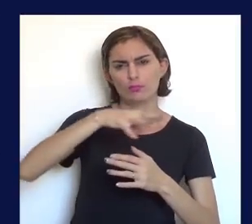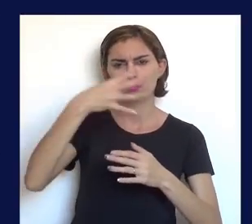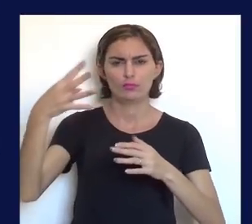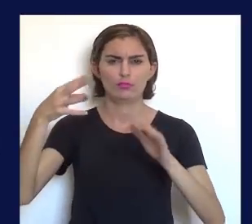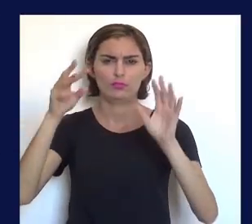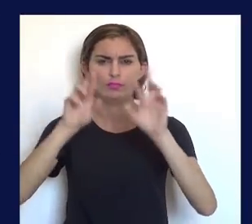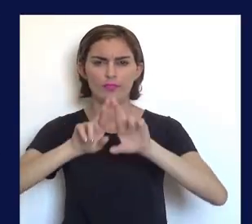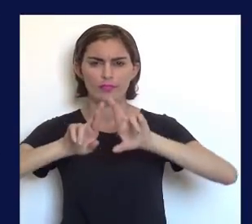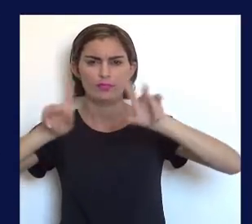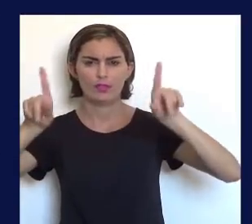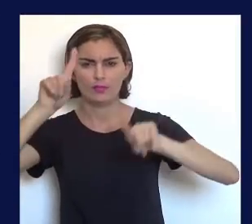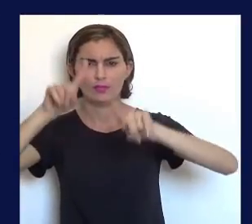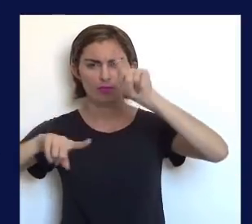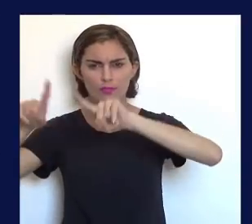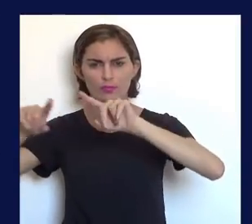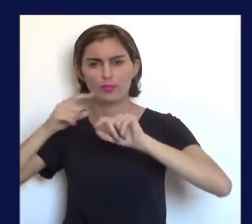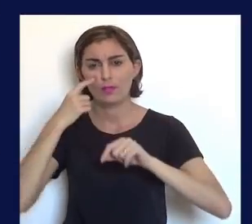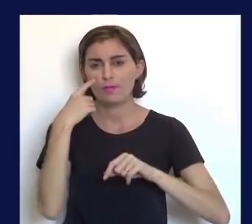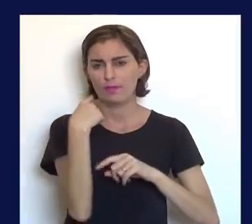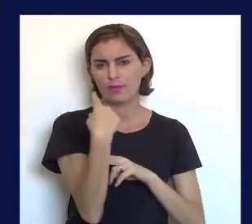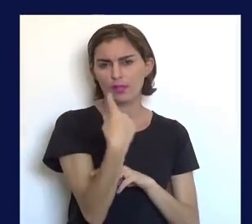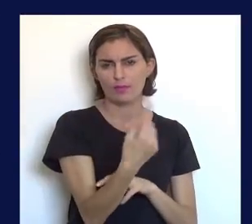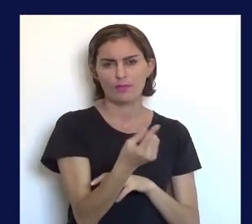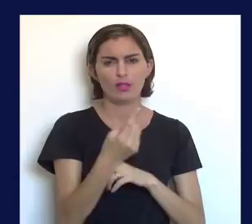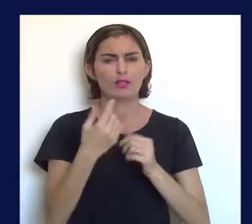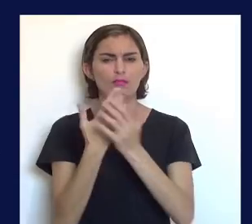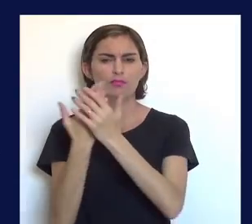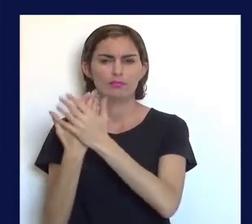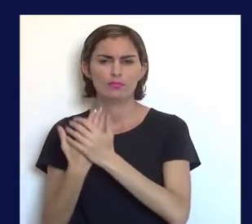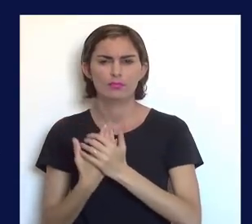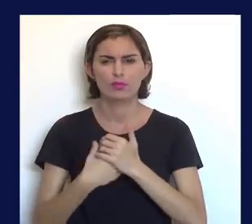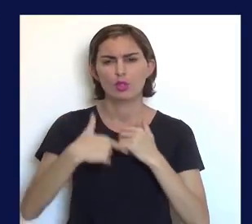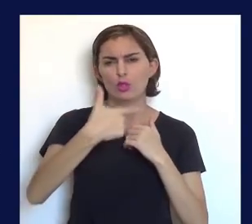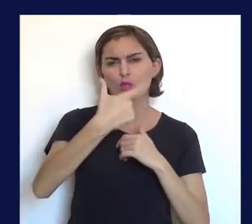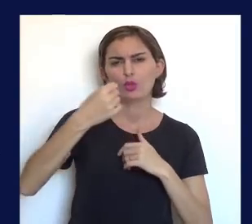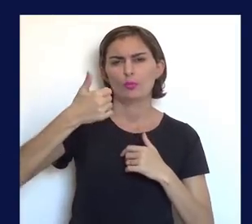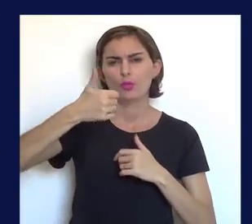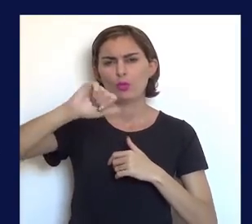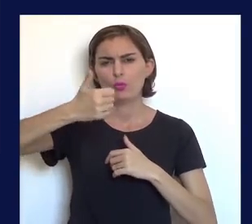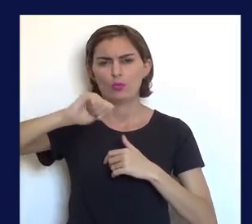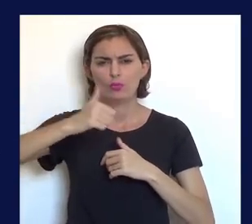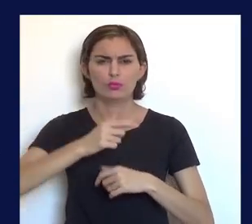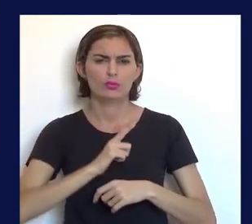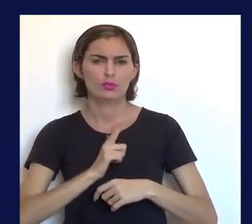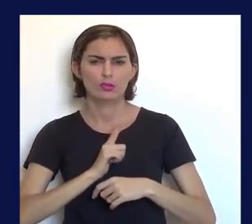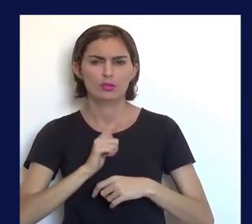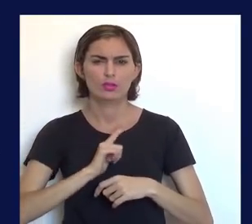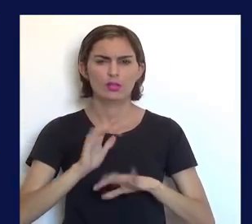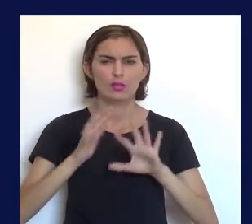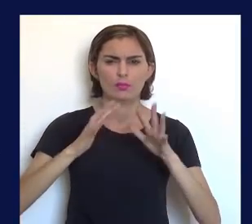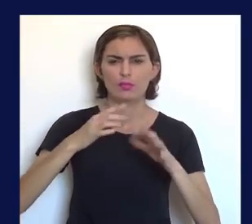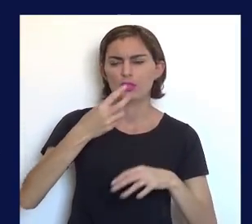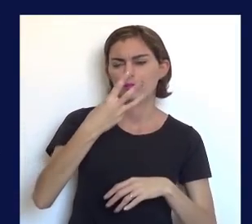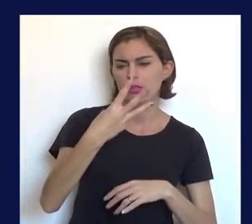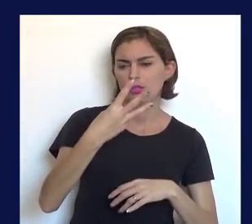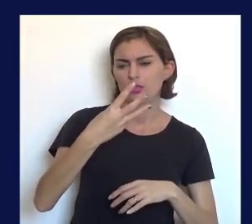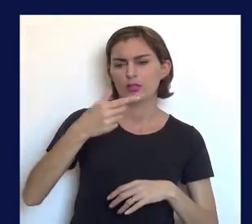tabela com essas diferenças percentuais. Vejam, amigos estudantes, que em 2011 nós tivemos cerca